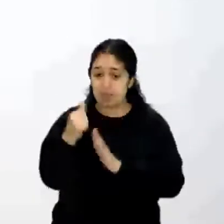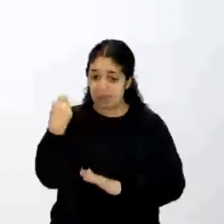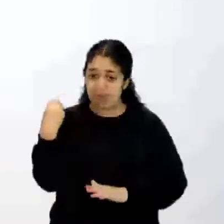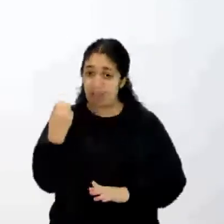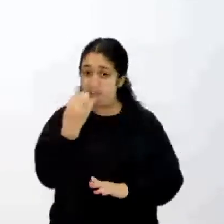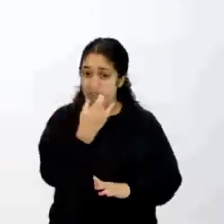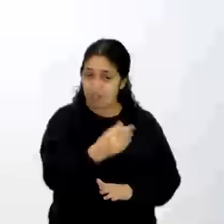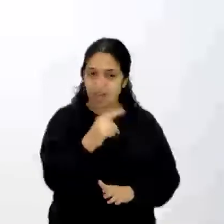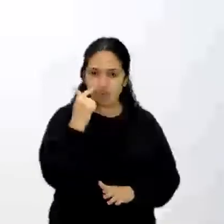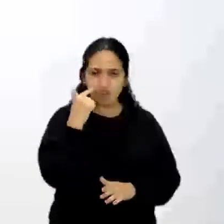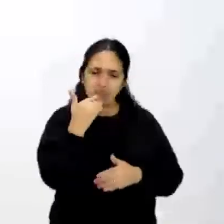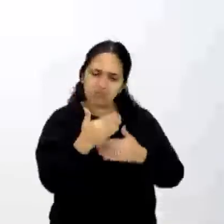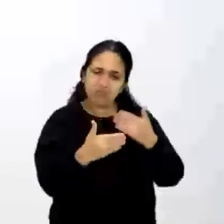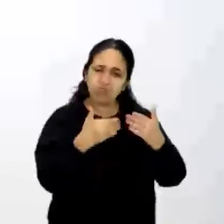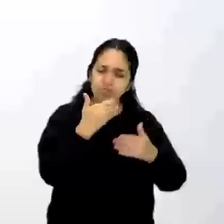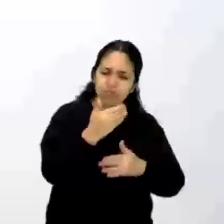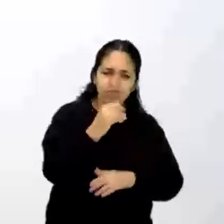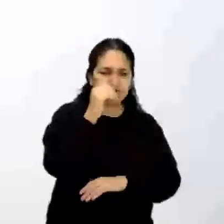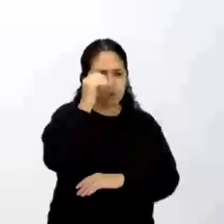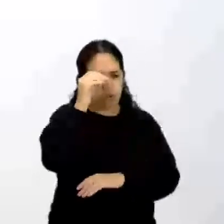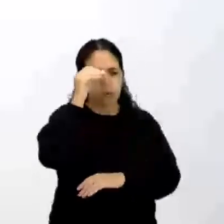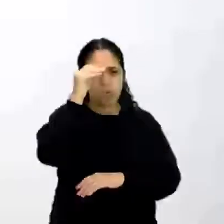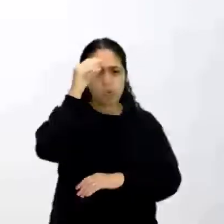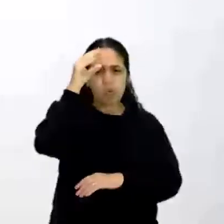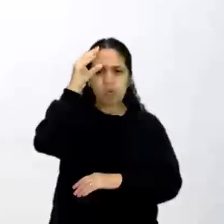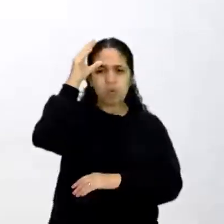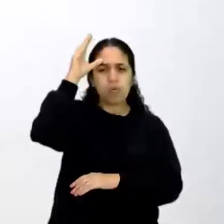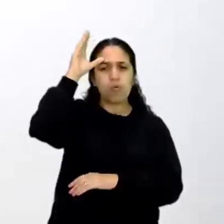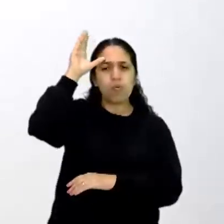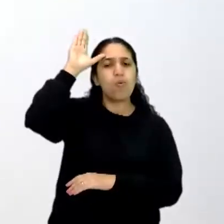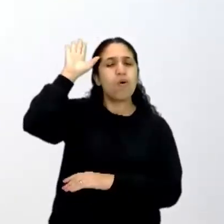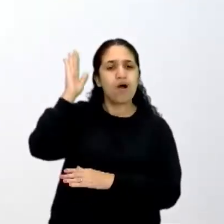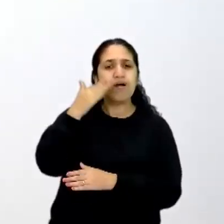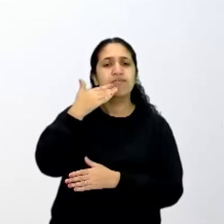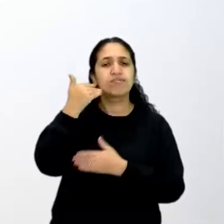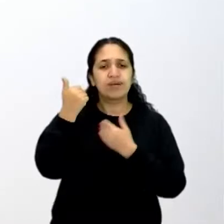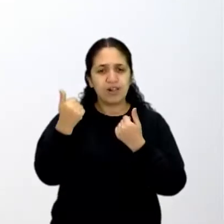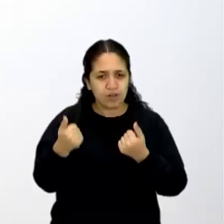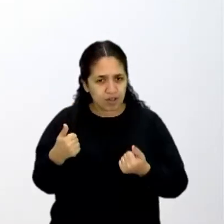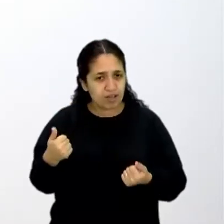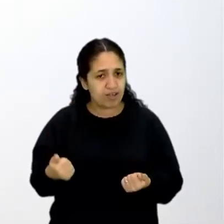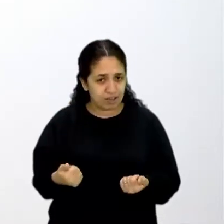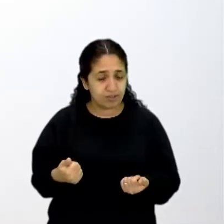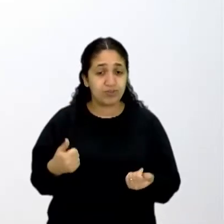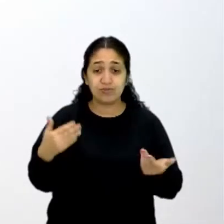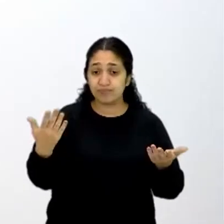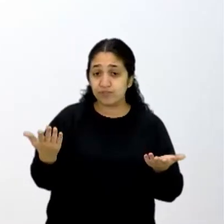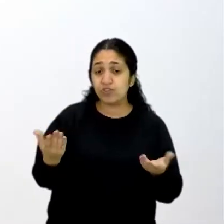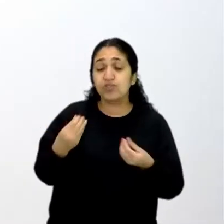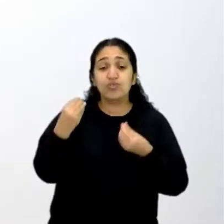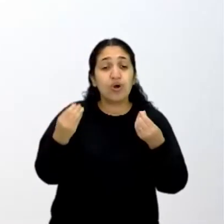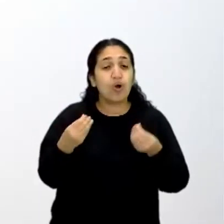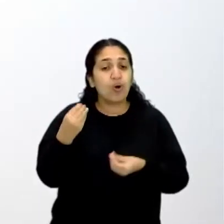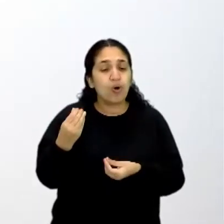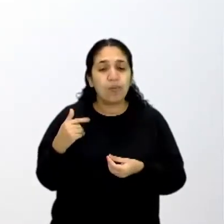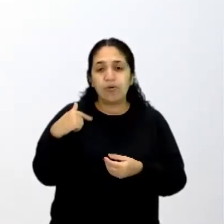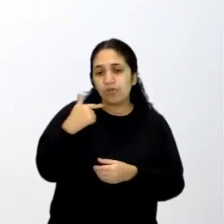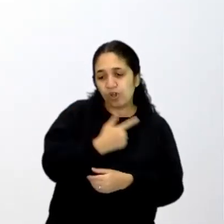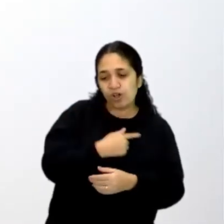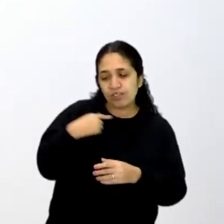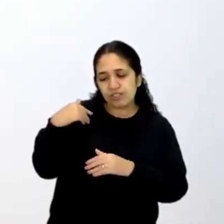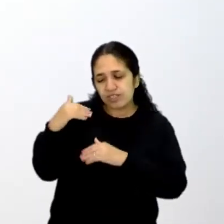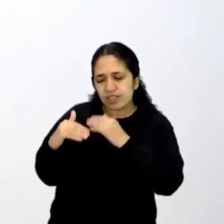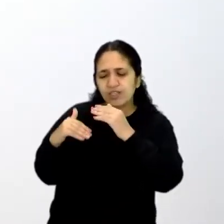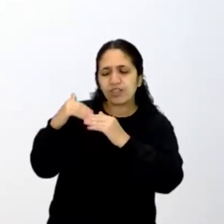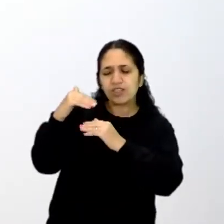nós fomos aprofundando esse conhecimento, melhorando, né? Então, traz essa questão aí de como nós fomos evoluindo